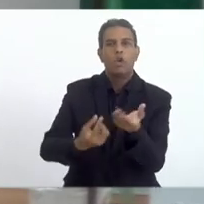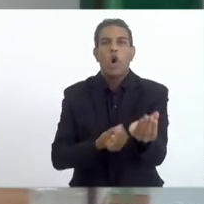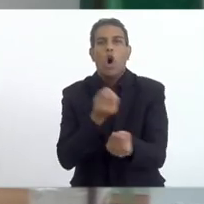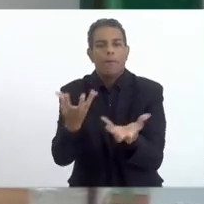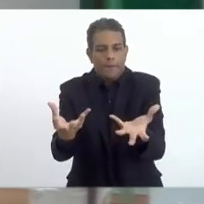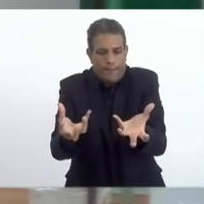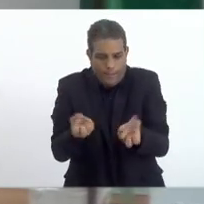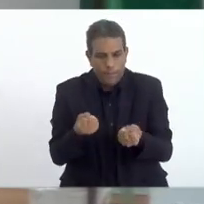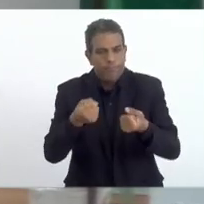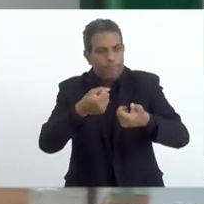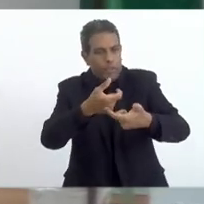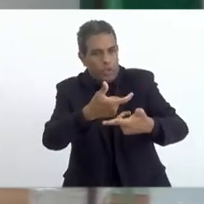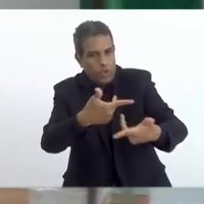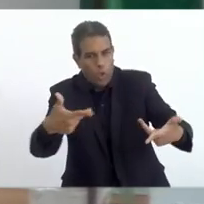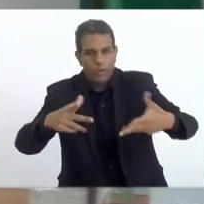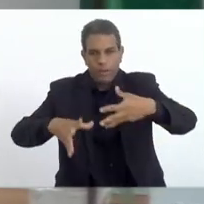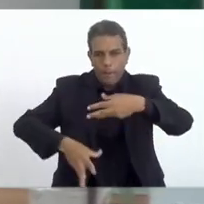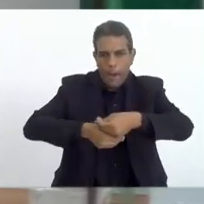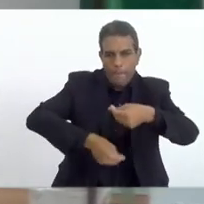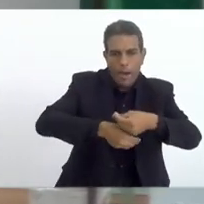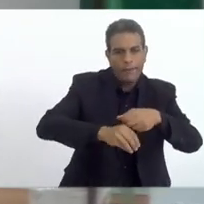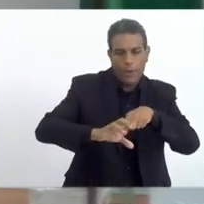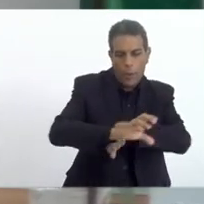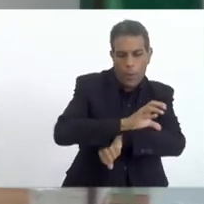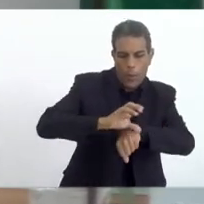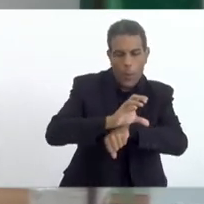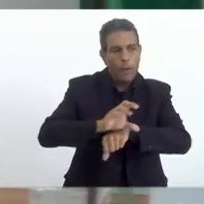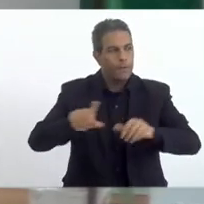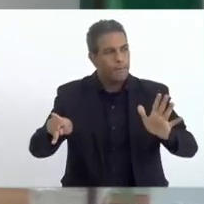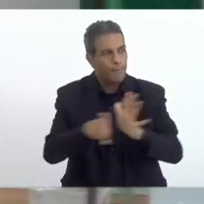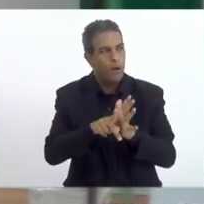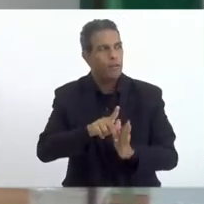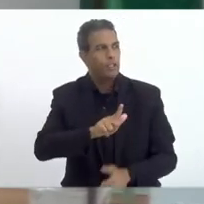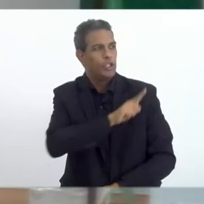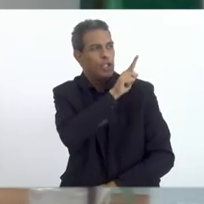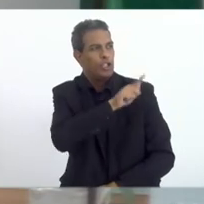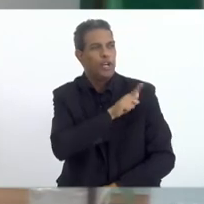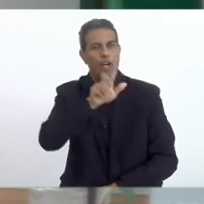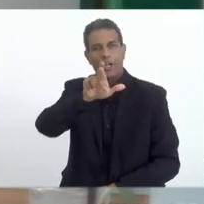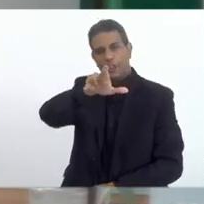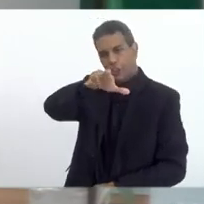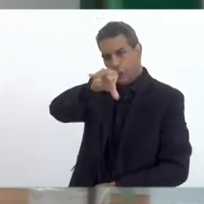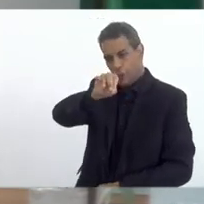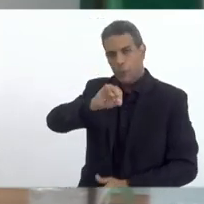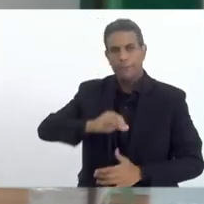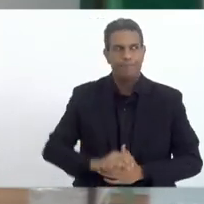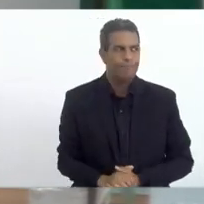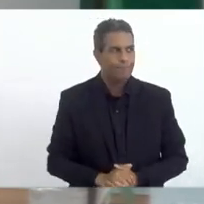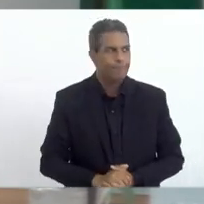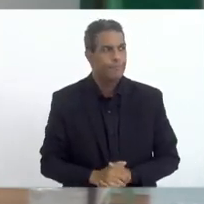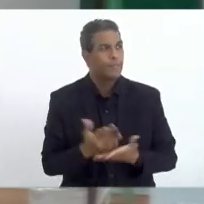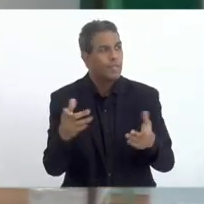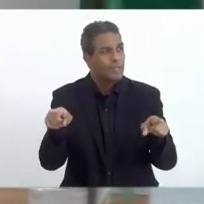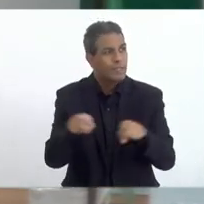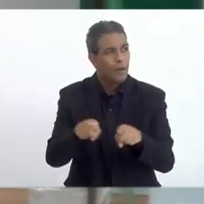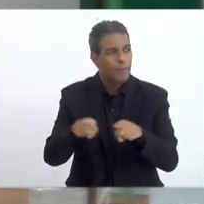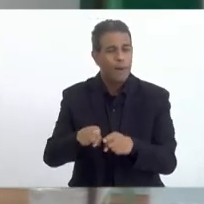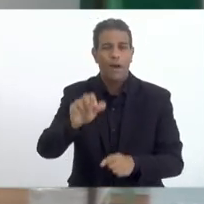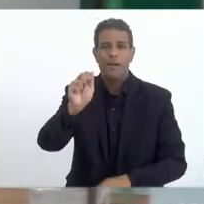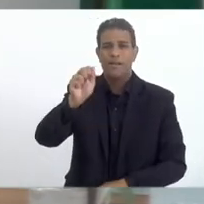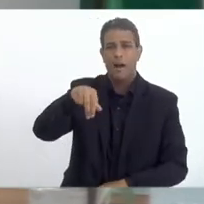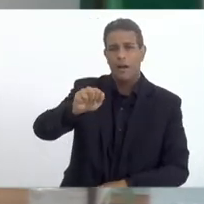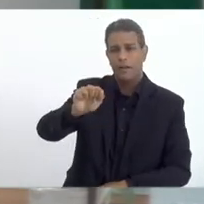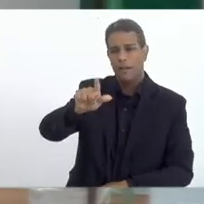absorver algumas emendas, para o Geste Rio. E aí, tanto a Ana Paula quanto